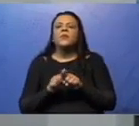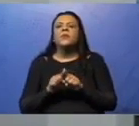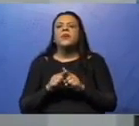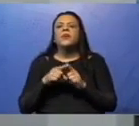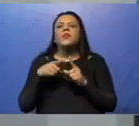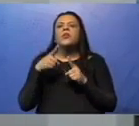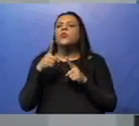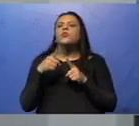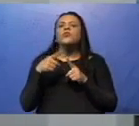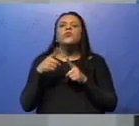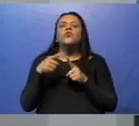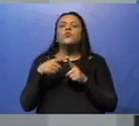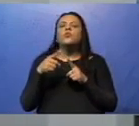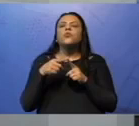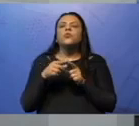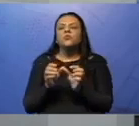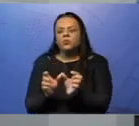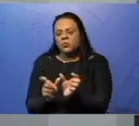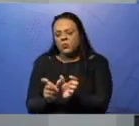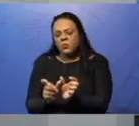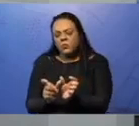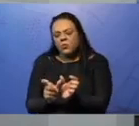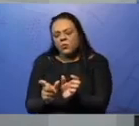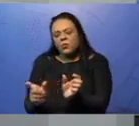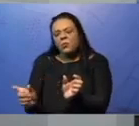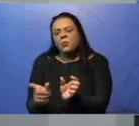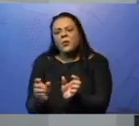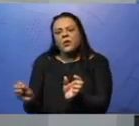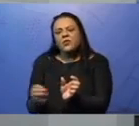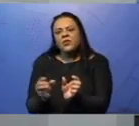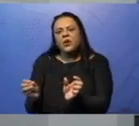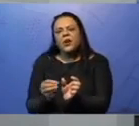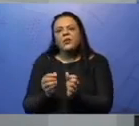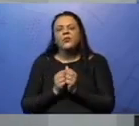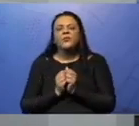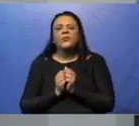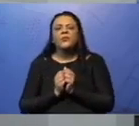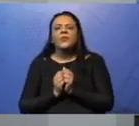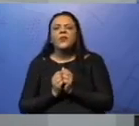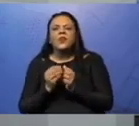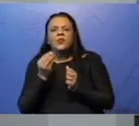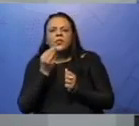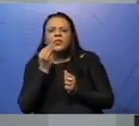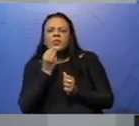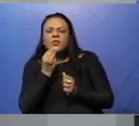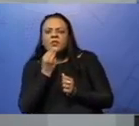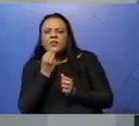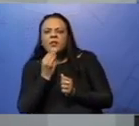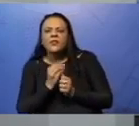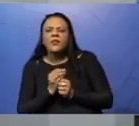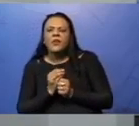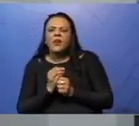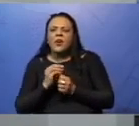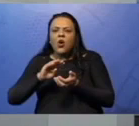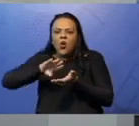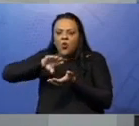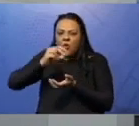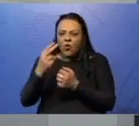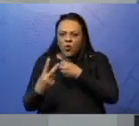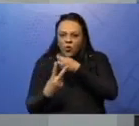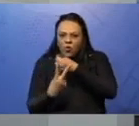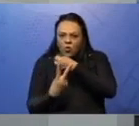eu tirar, vamos fazer o teste? Vamos tentar tirar o verbo? Lembra que o verbo sempre está no predicado? Ó,